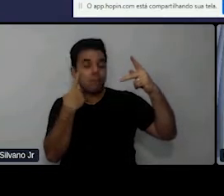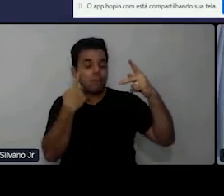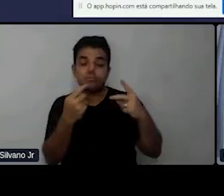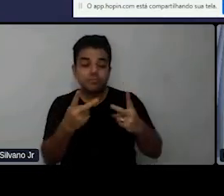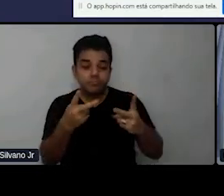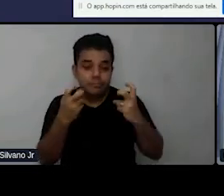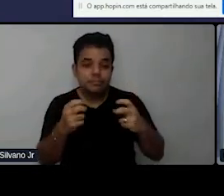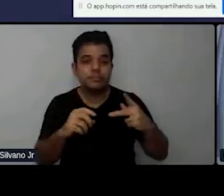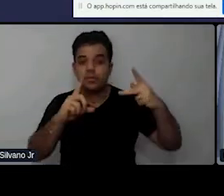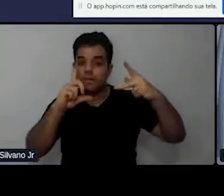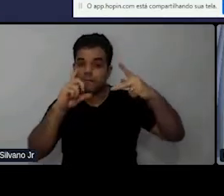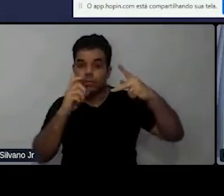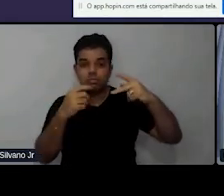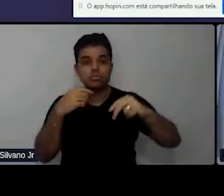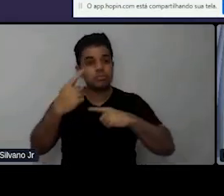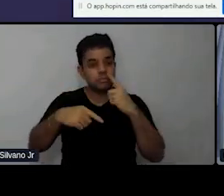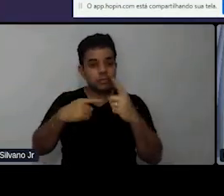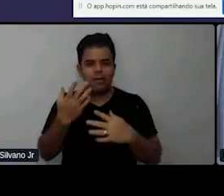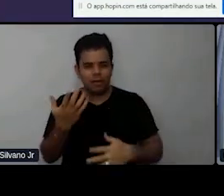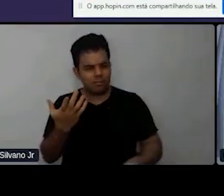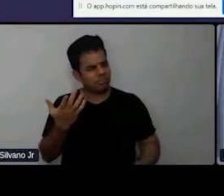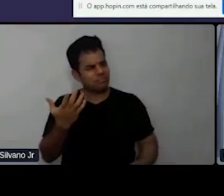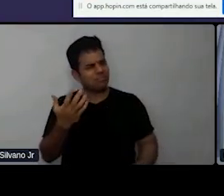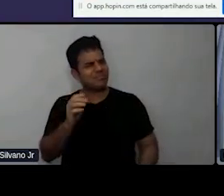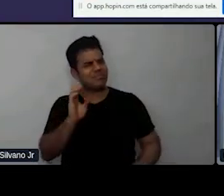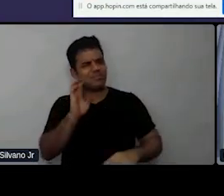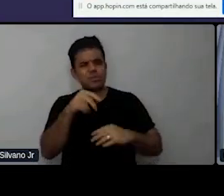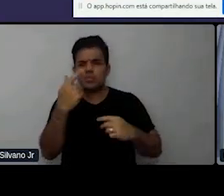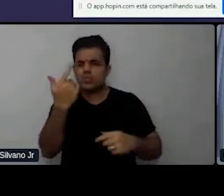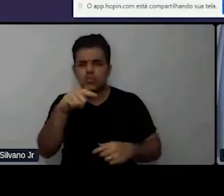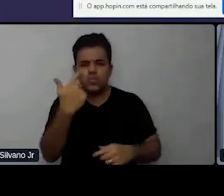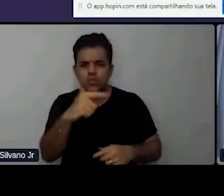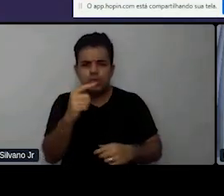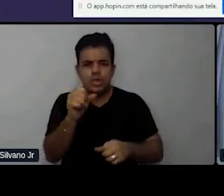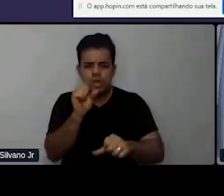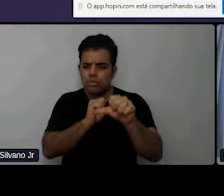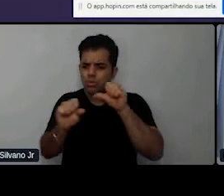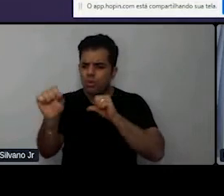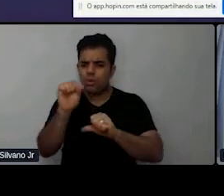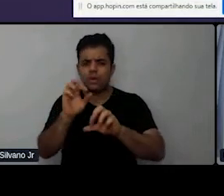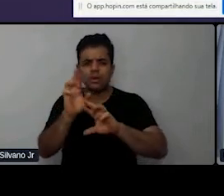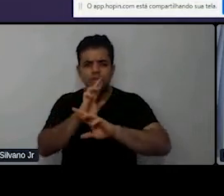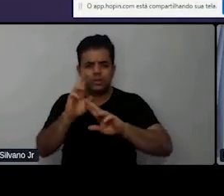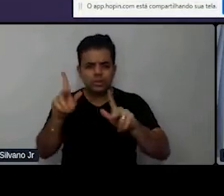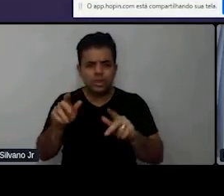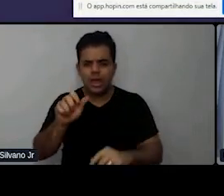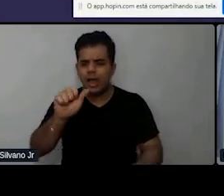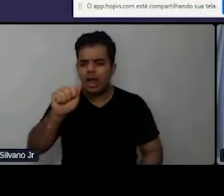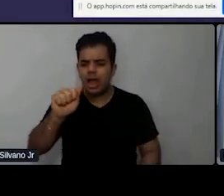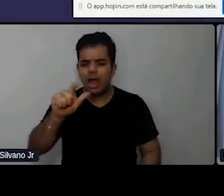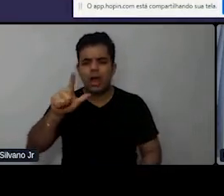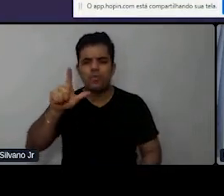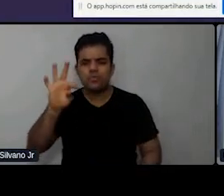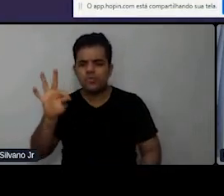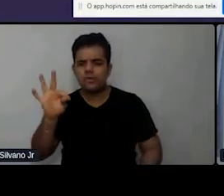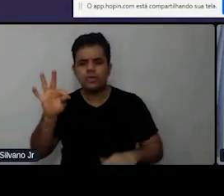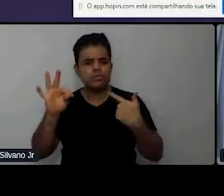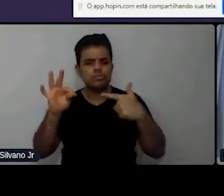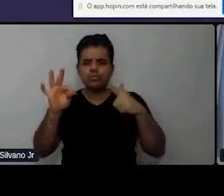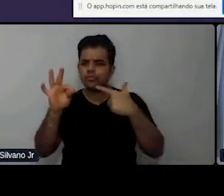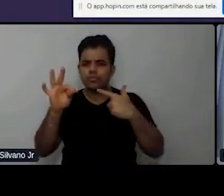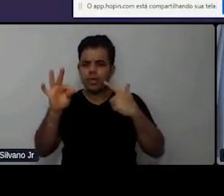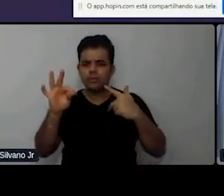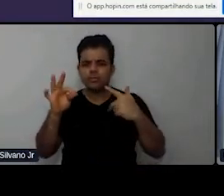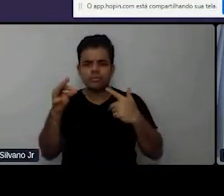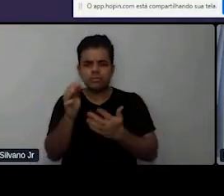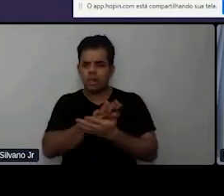E, infelizmente, não tem um texto alternativo ali, não tem um out, não tem esse campo. Então,